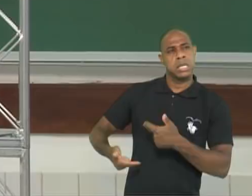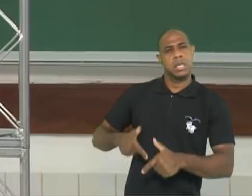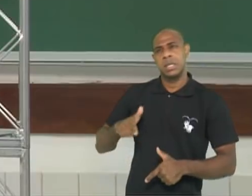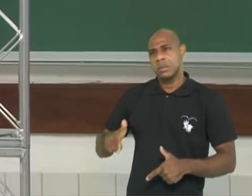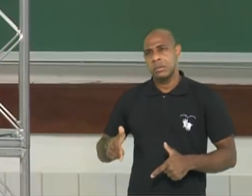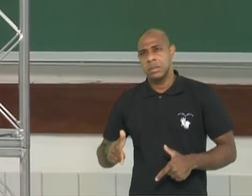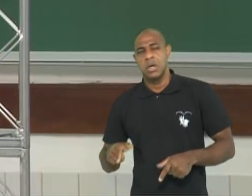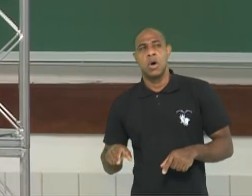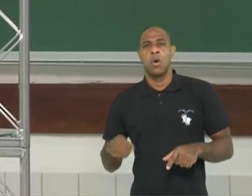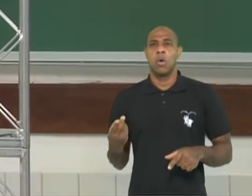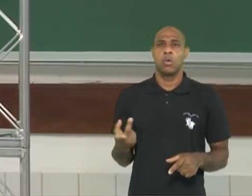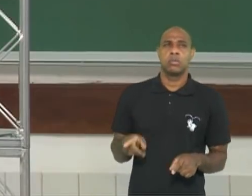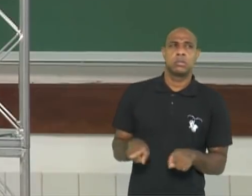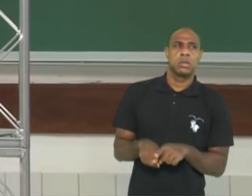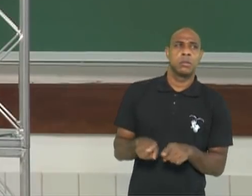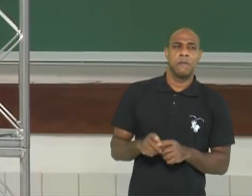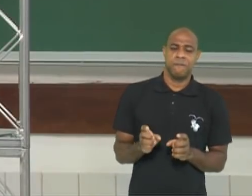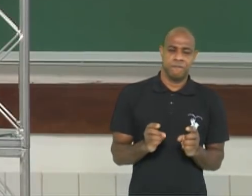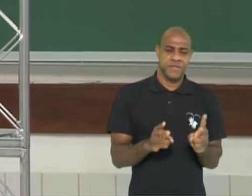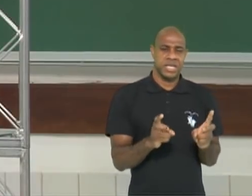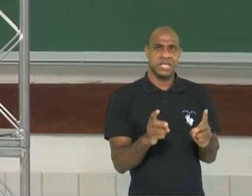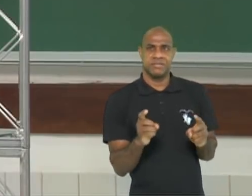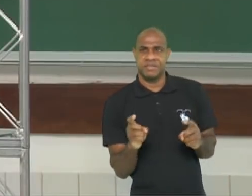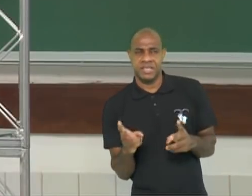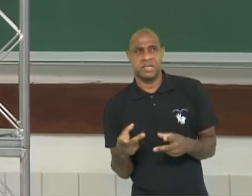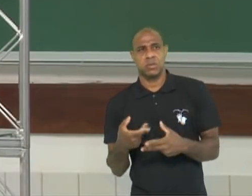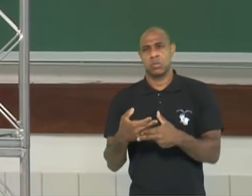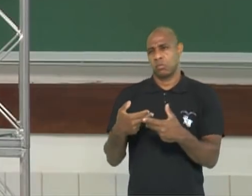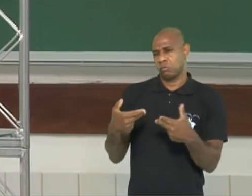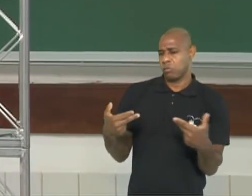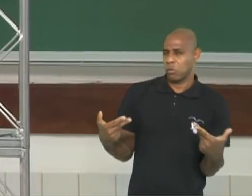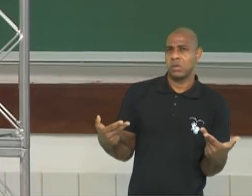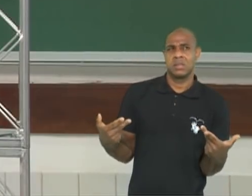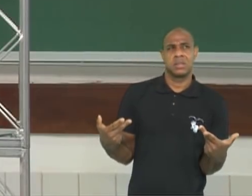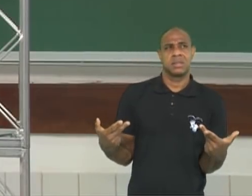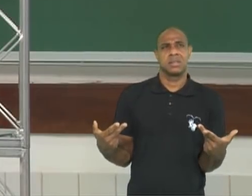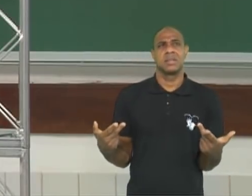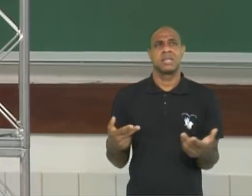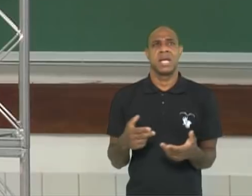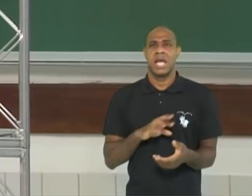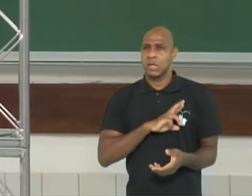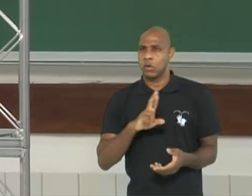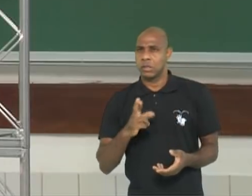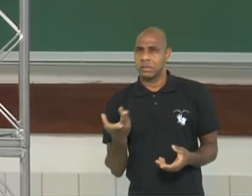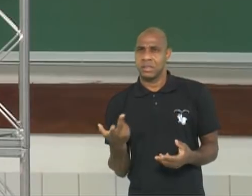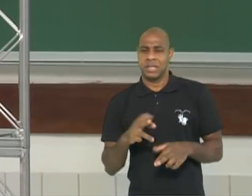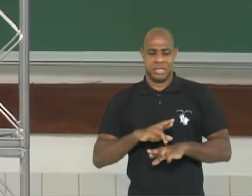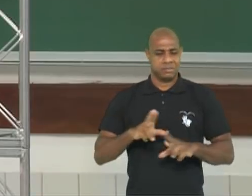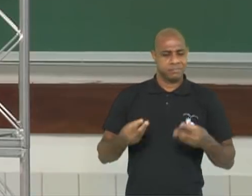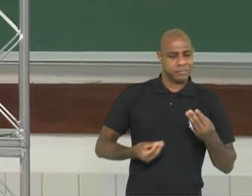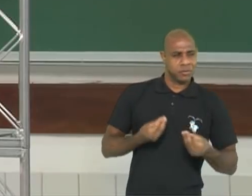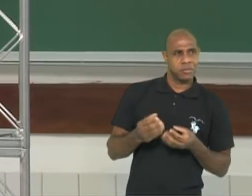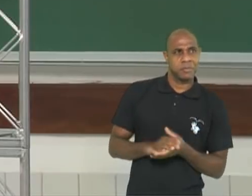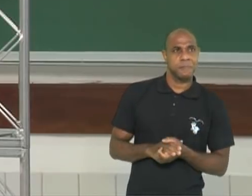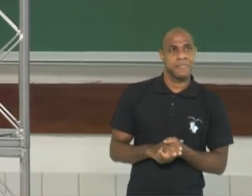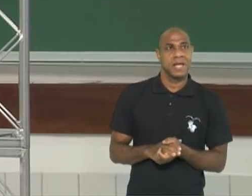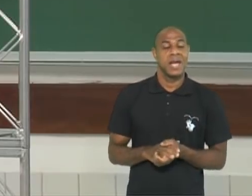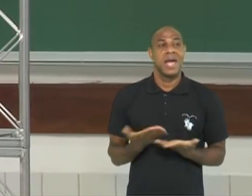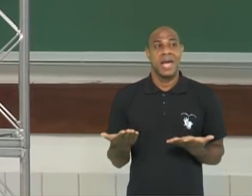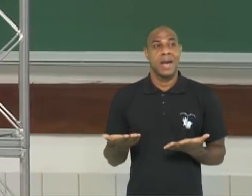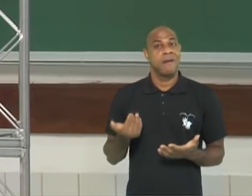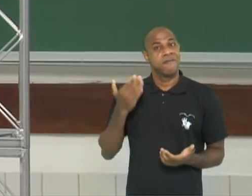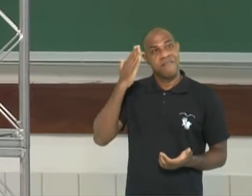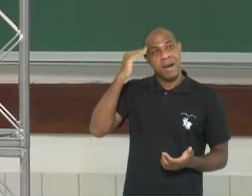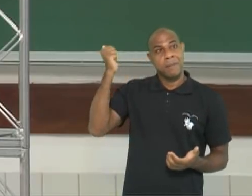ou apenas em orações e vivendo de doações, mendicância, podemos imaginar isso. A ordem, uma das mais famosas,